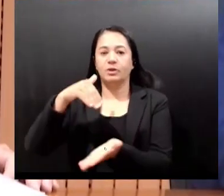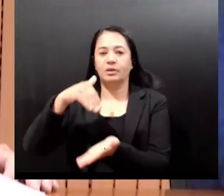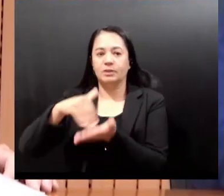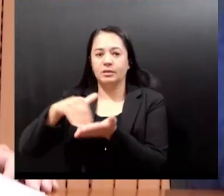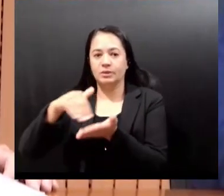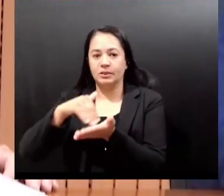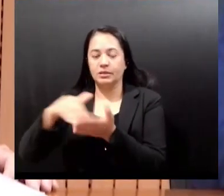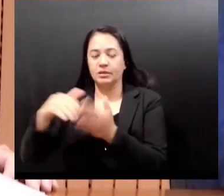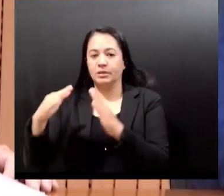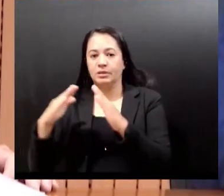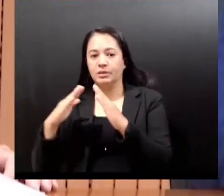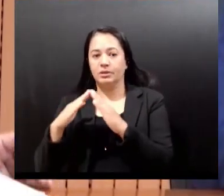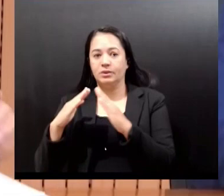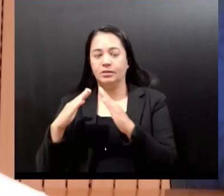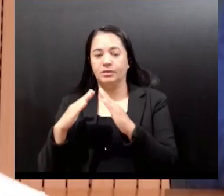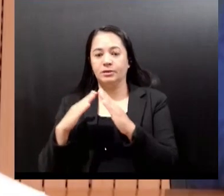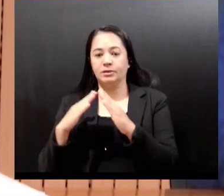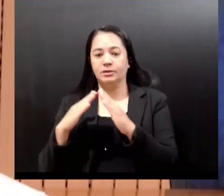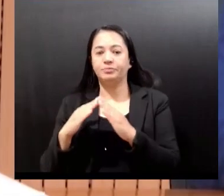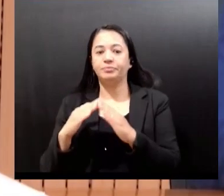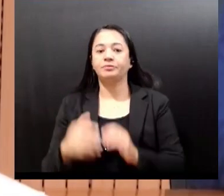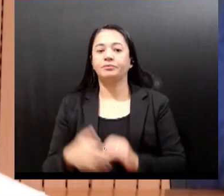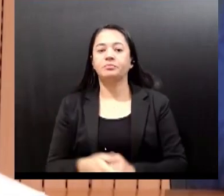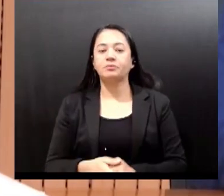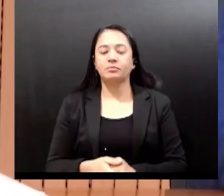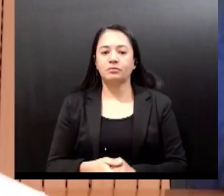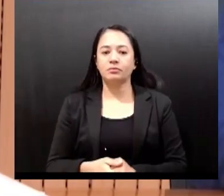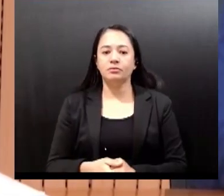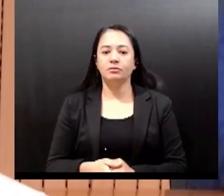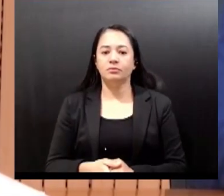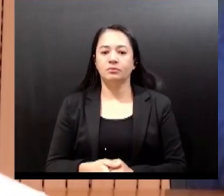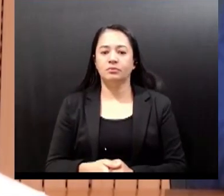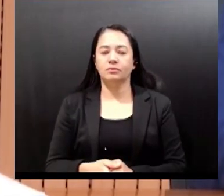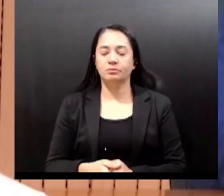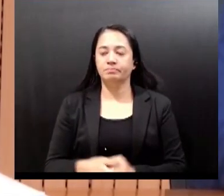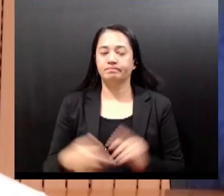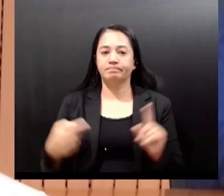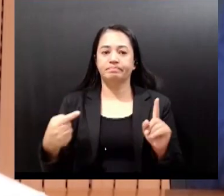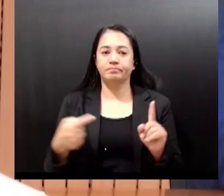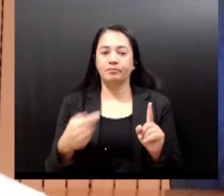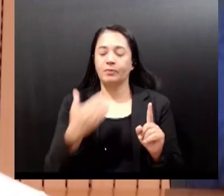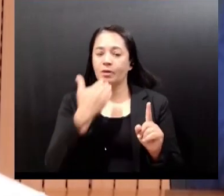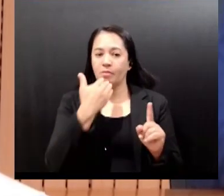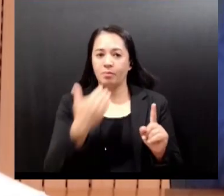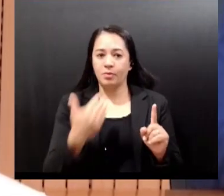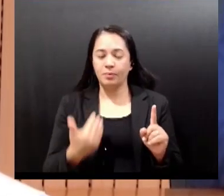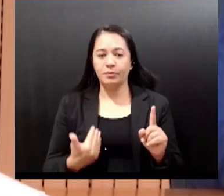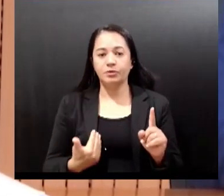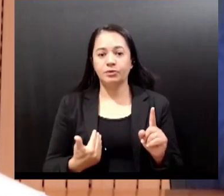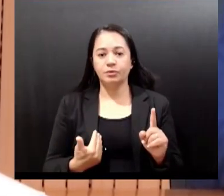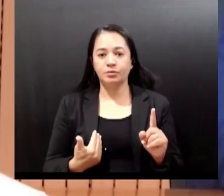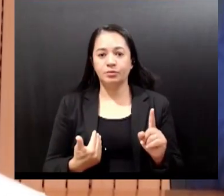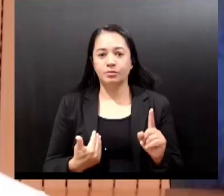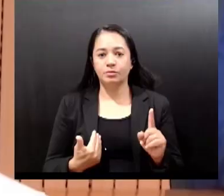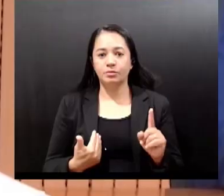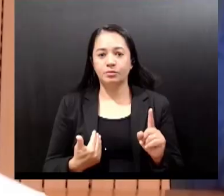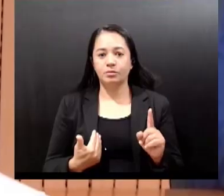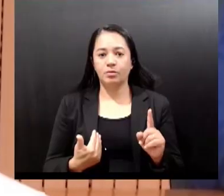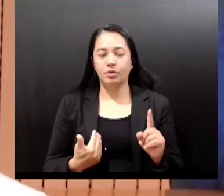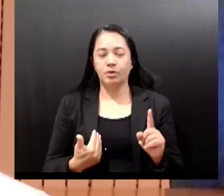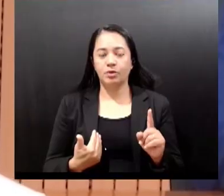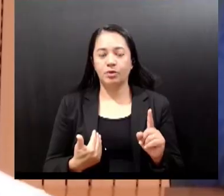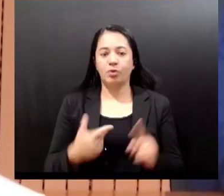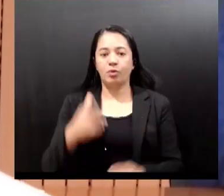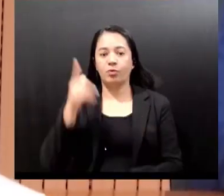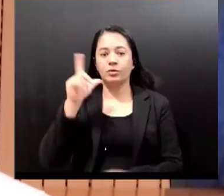das secretarias do nosso município, e ele pediu e sugeriu para que eu pudesse estar assumindo essa